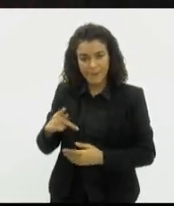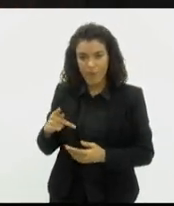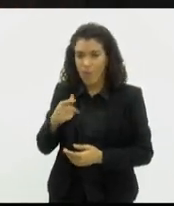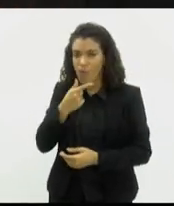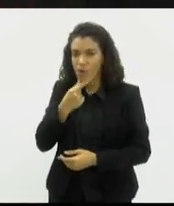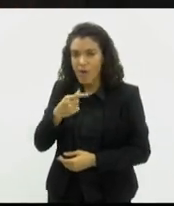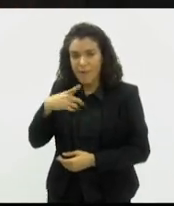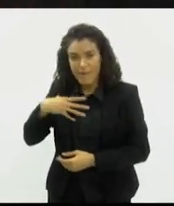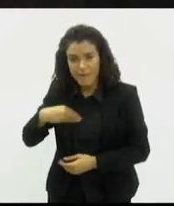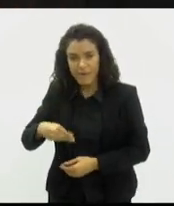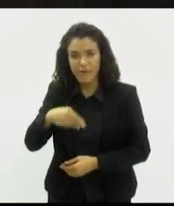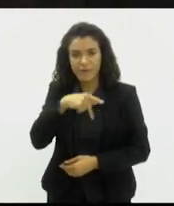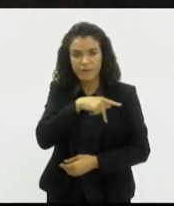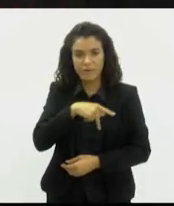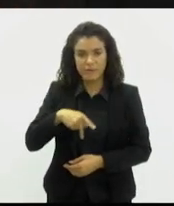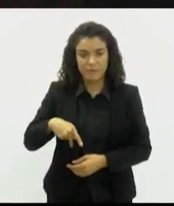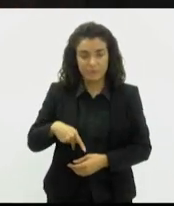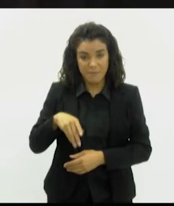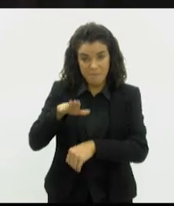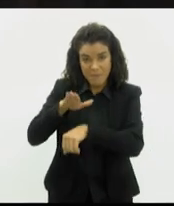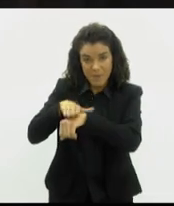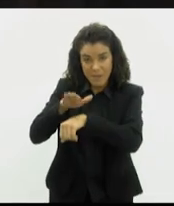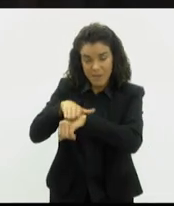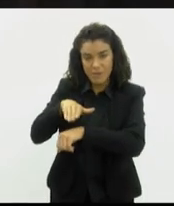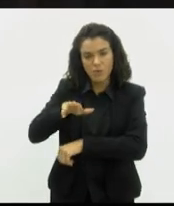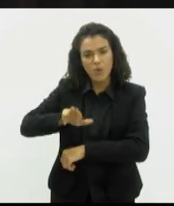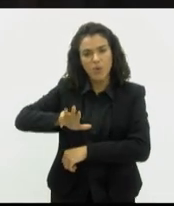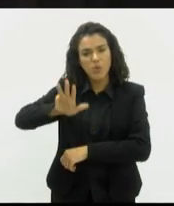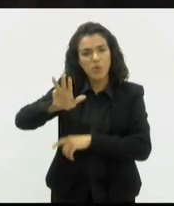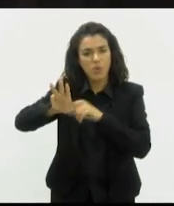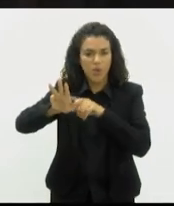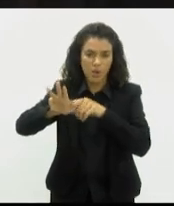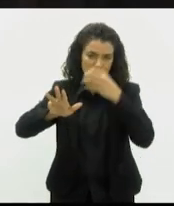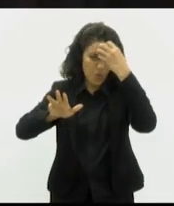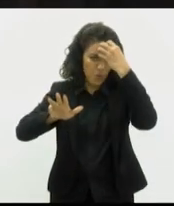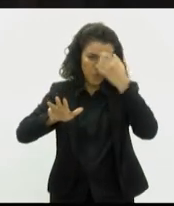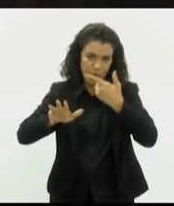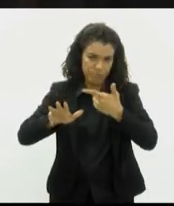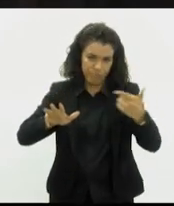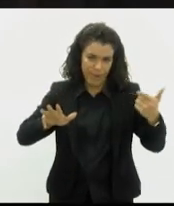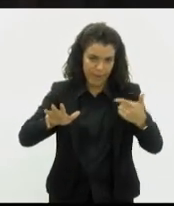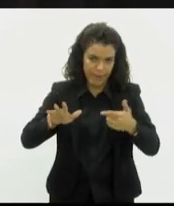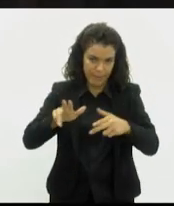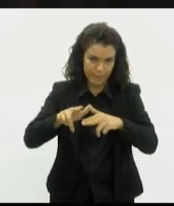presidente. O próprio Lula, que não tem culpa realmente pelo filho.